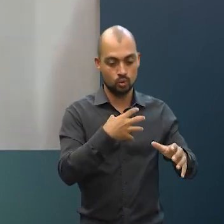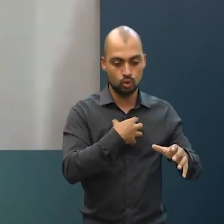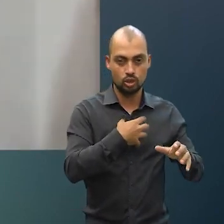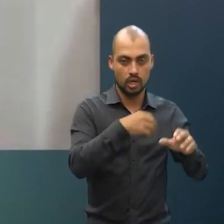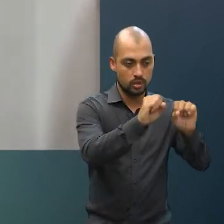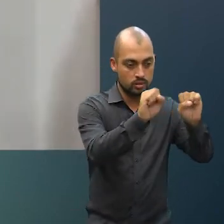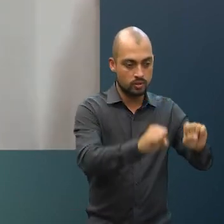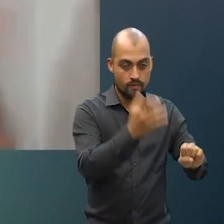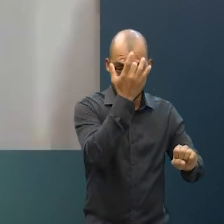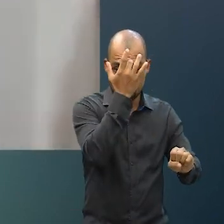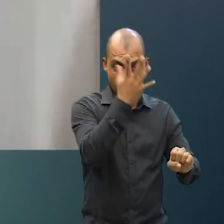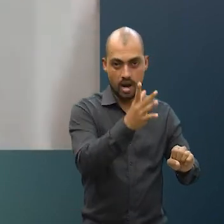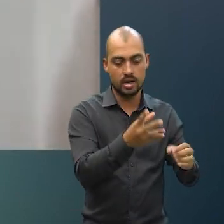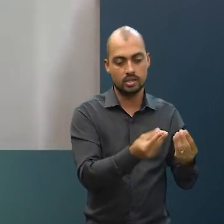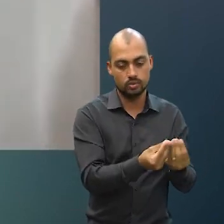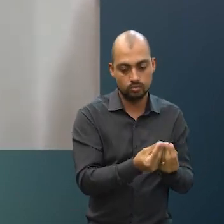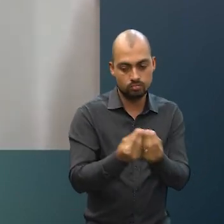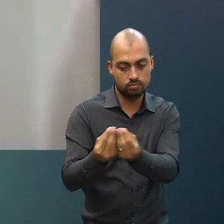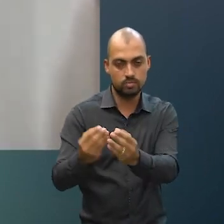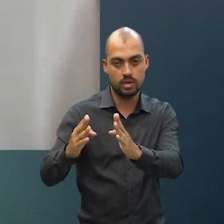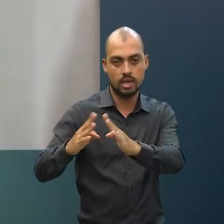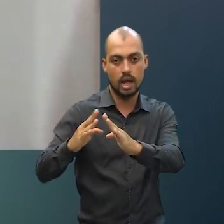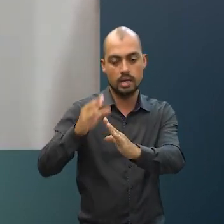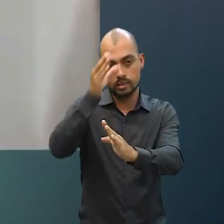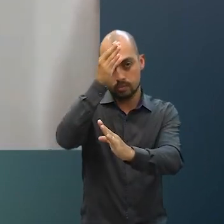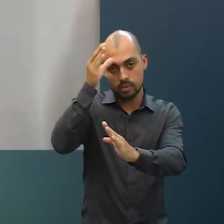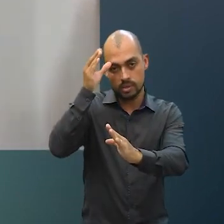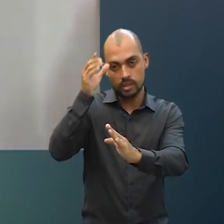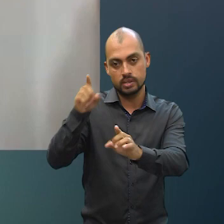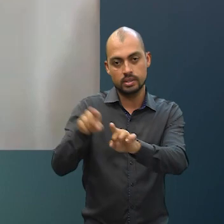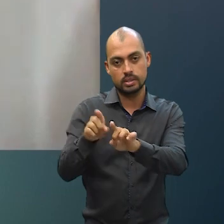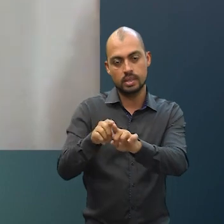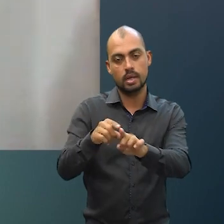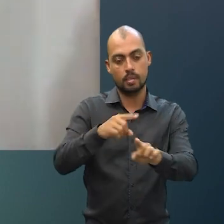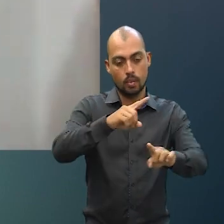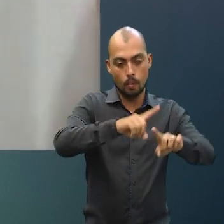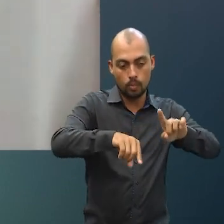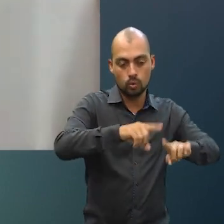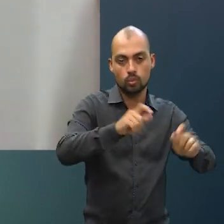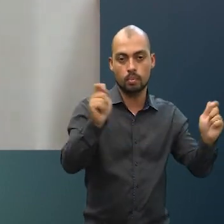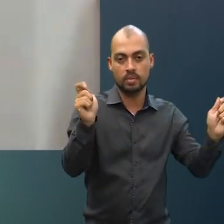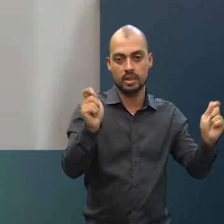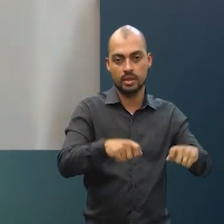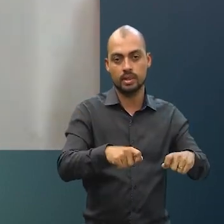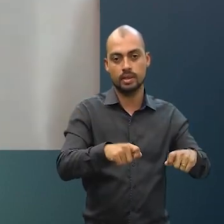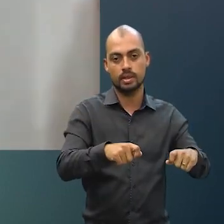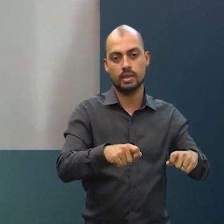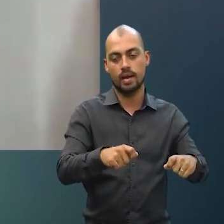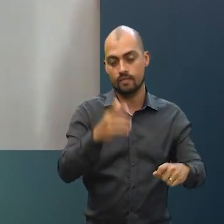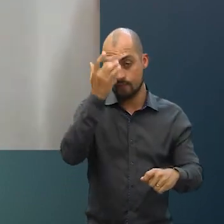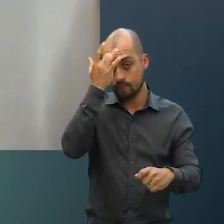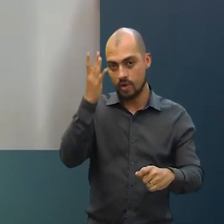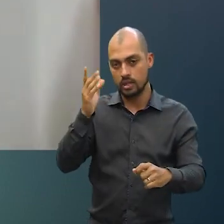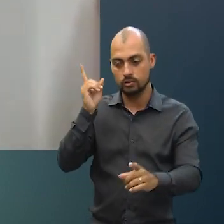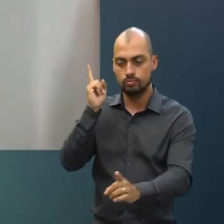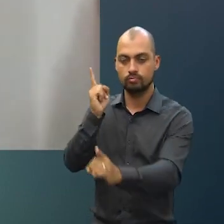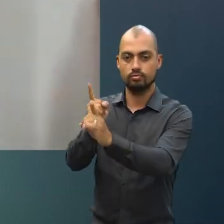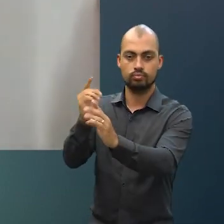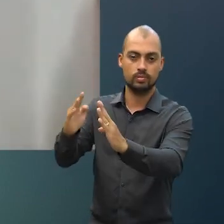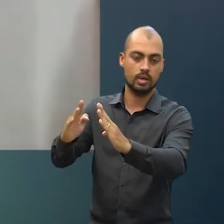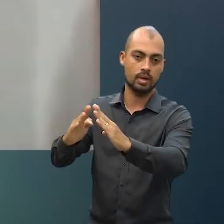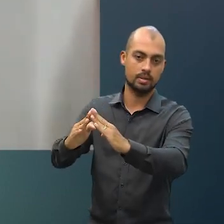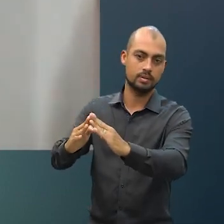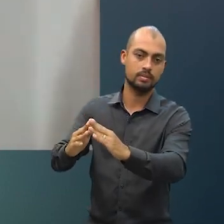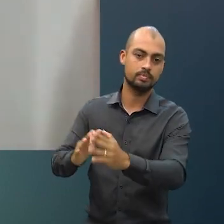de facilitação, de conveniência para o cliente e fazer com que o produto dele possa chegar facilmente ao cliente.